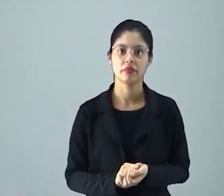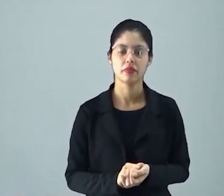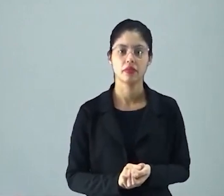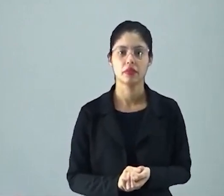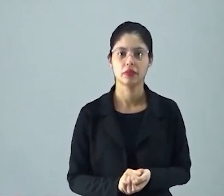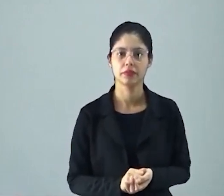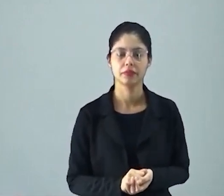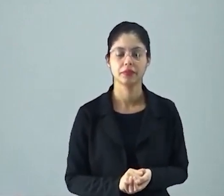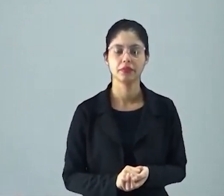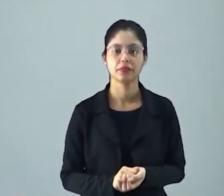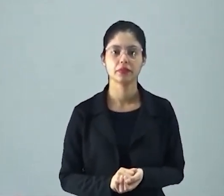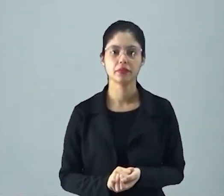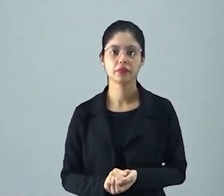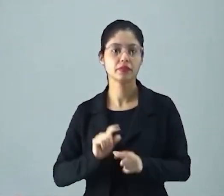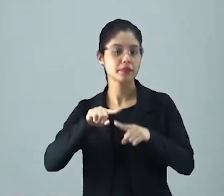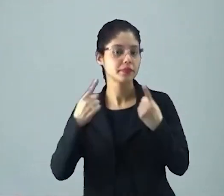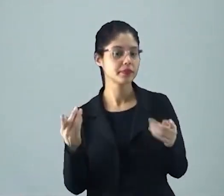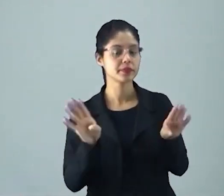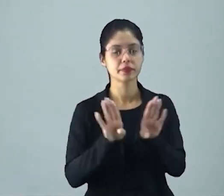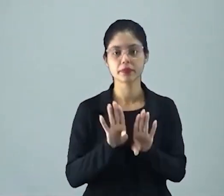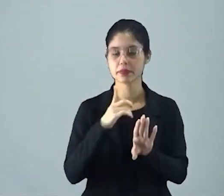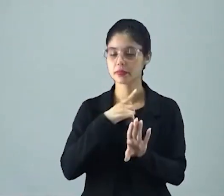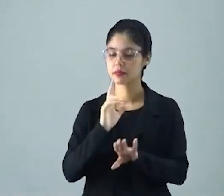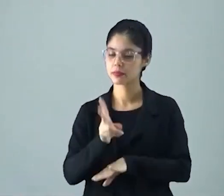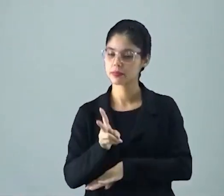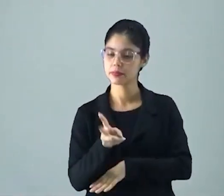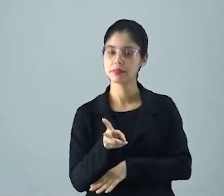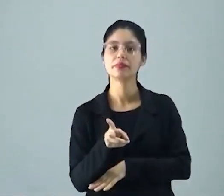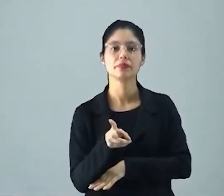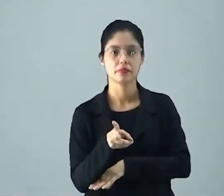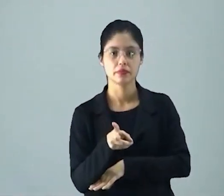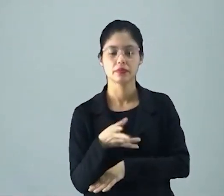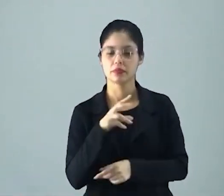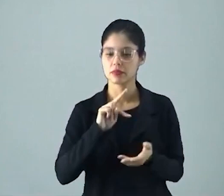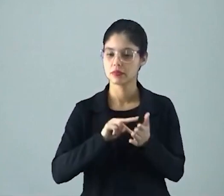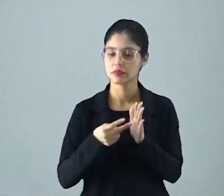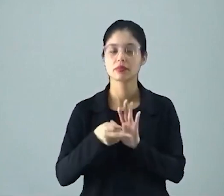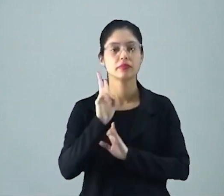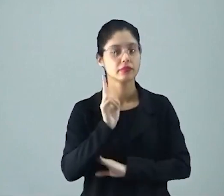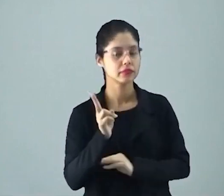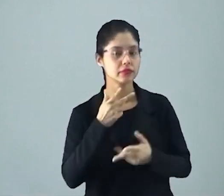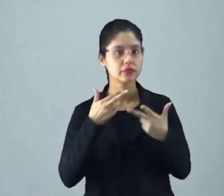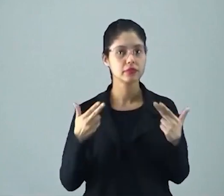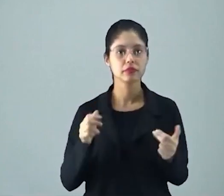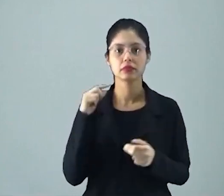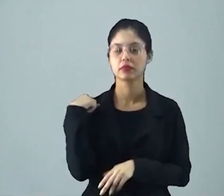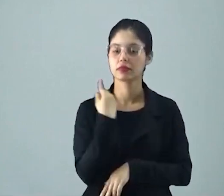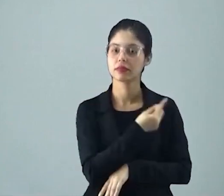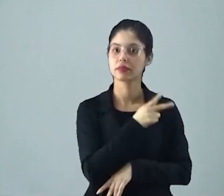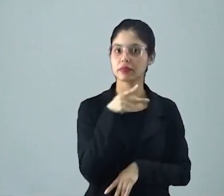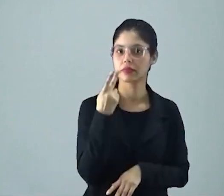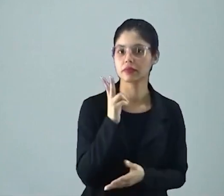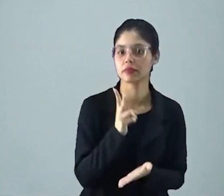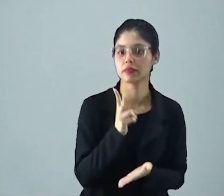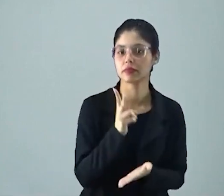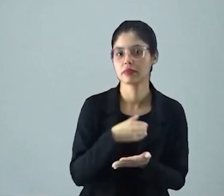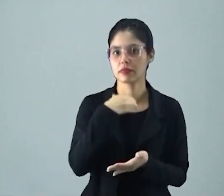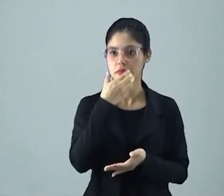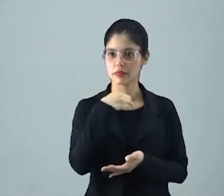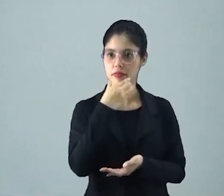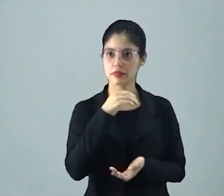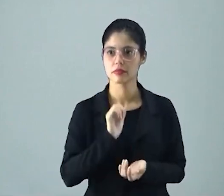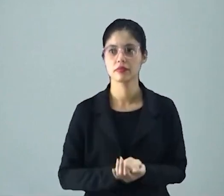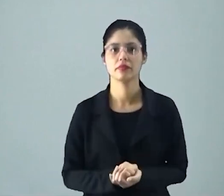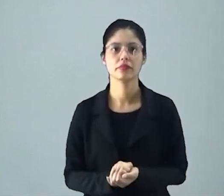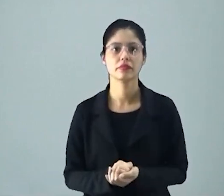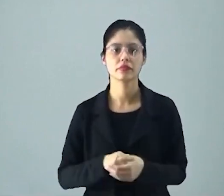léxico, o seu vocabulário. Mas temos o mesmo significado, é a mesma coisa, nós estamos falando da mesma fruta,